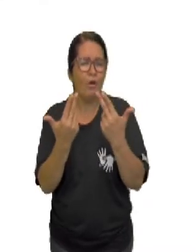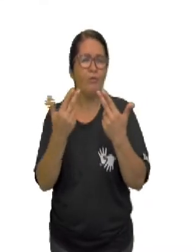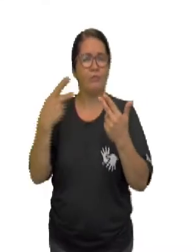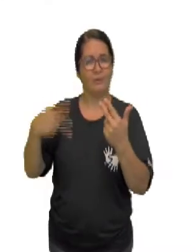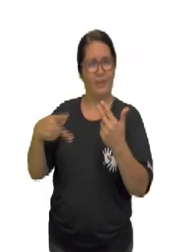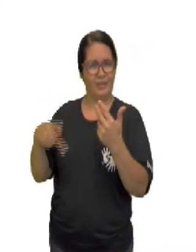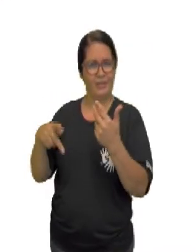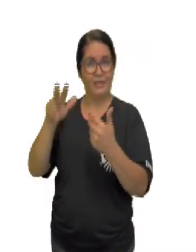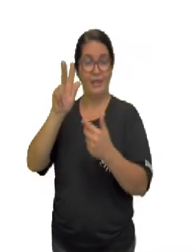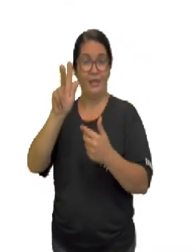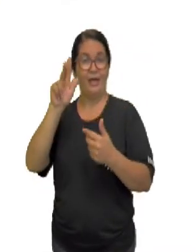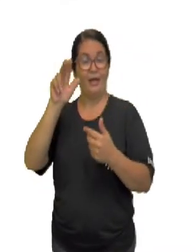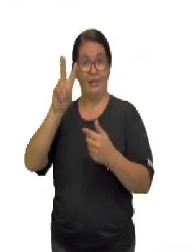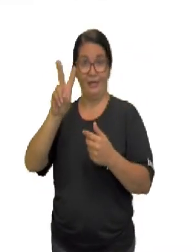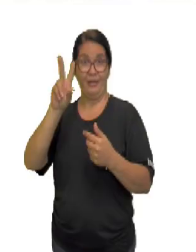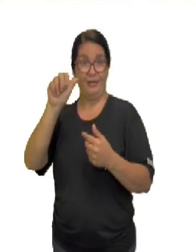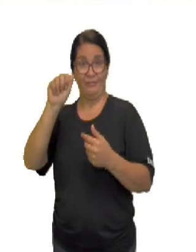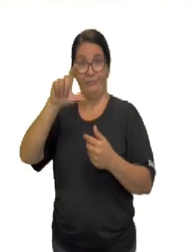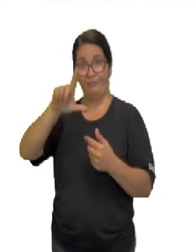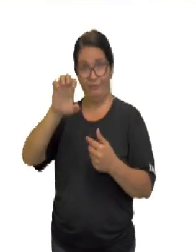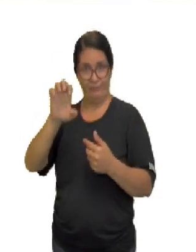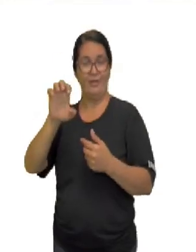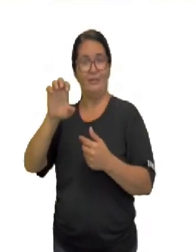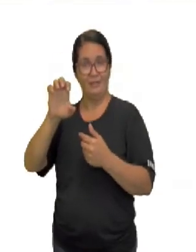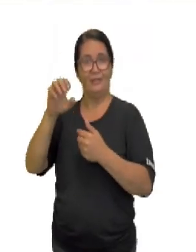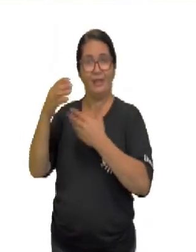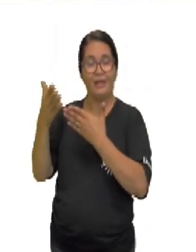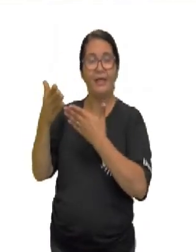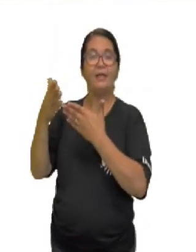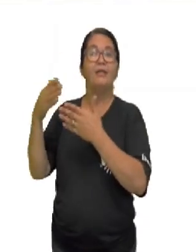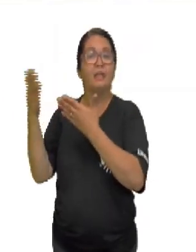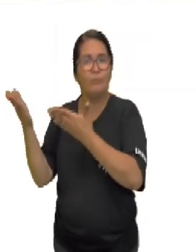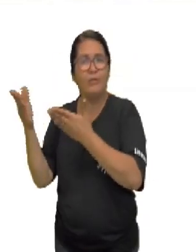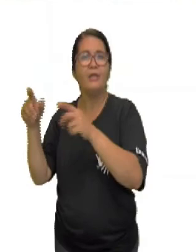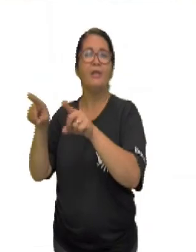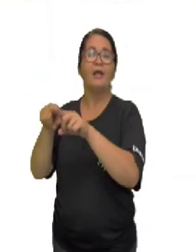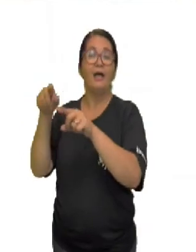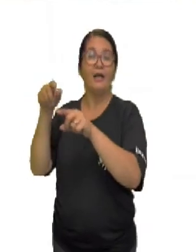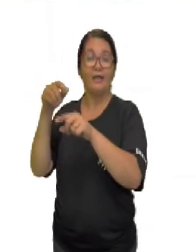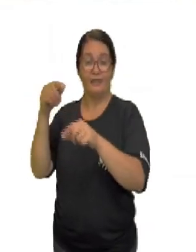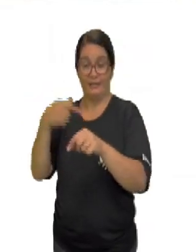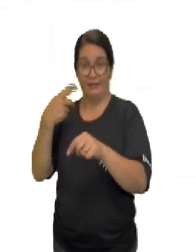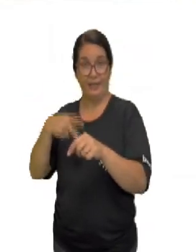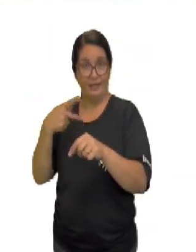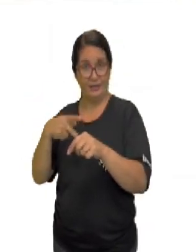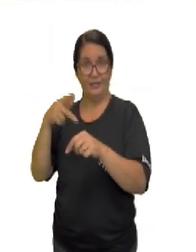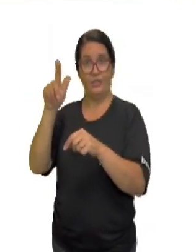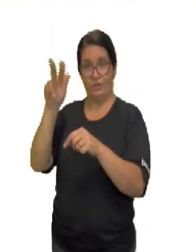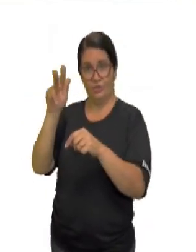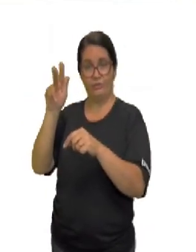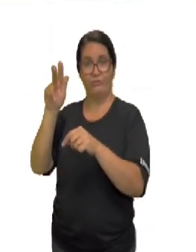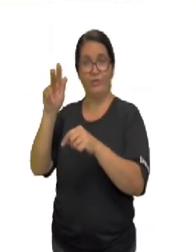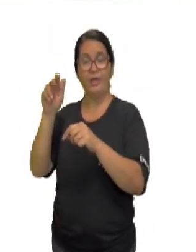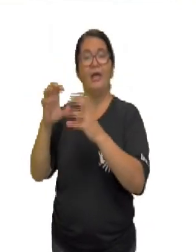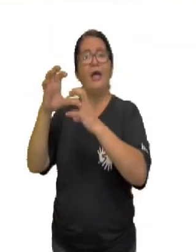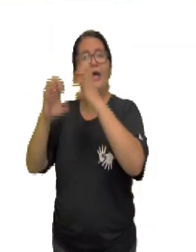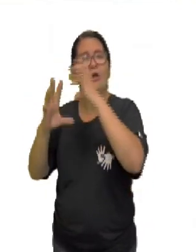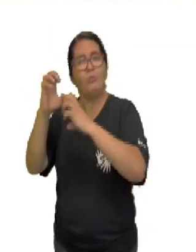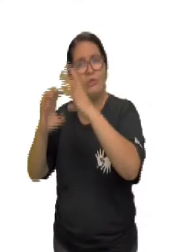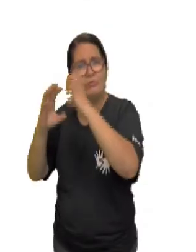extrai o minério da natureza. E no caso do Canadá, tá? esse extrativismo aqui,